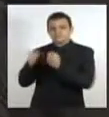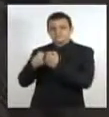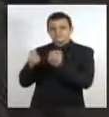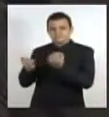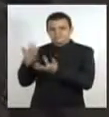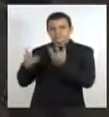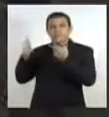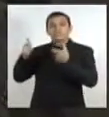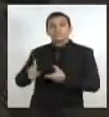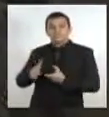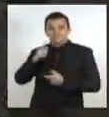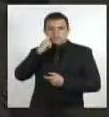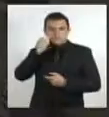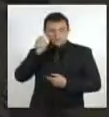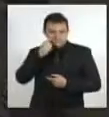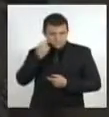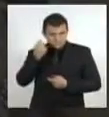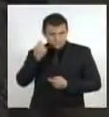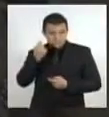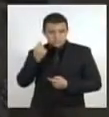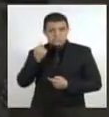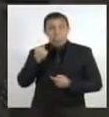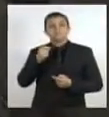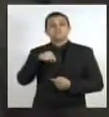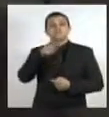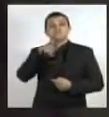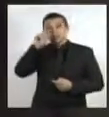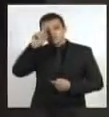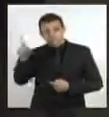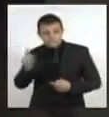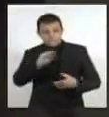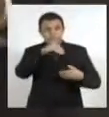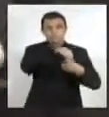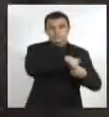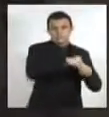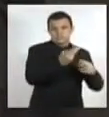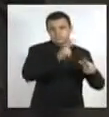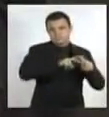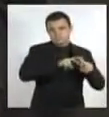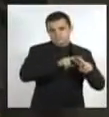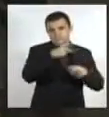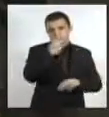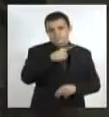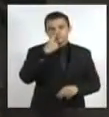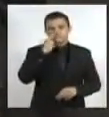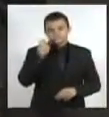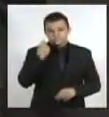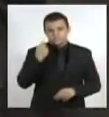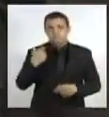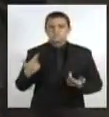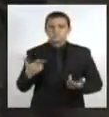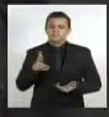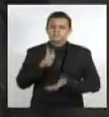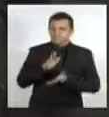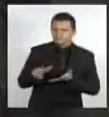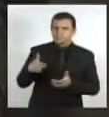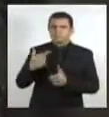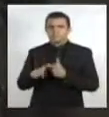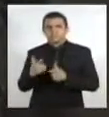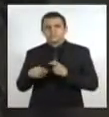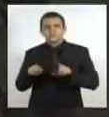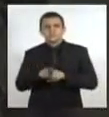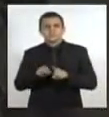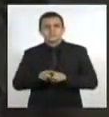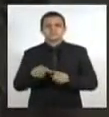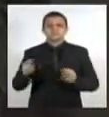Então, assim, com esse exemplo, além de vários outros, as rebeliões que acontecem quase que diariamente em outros presídios,